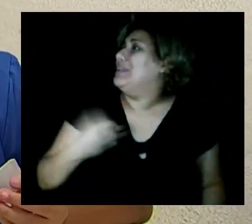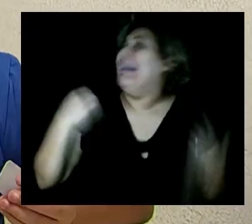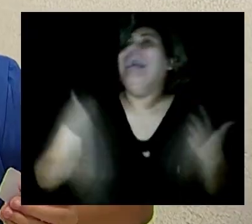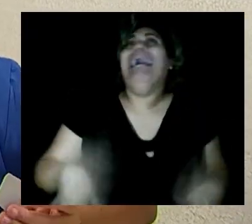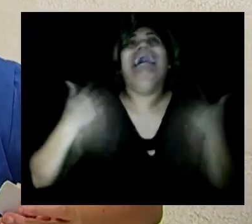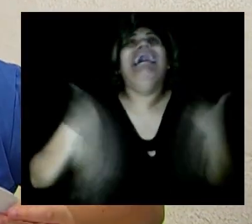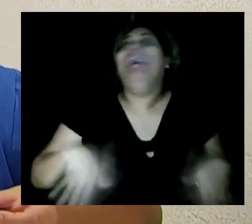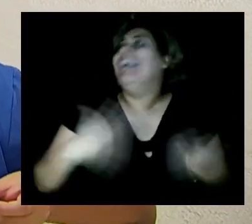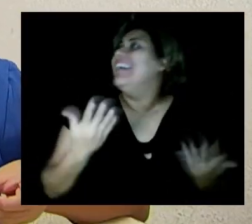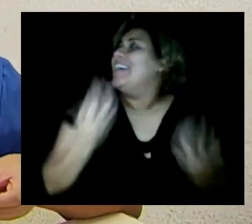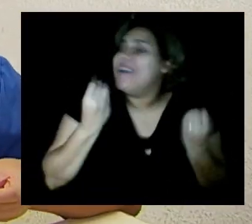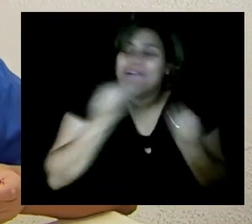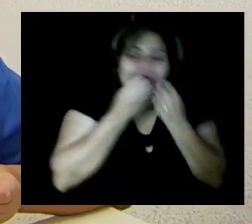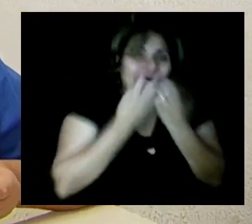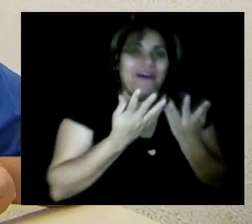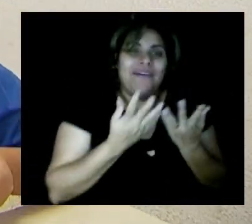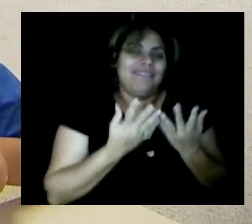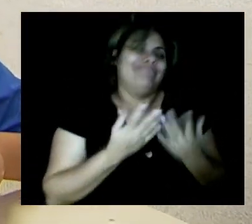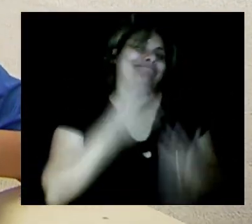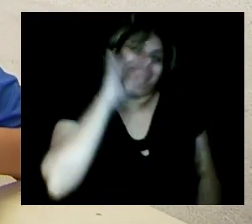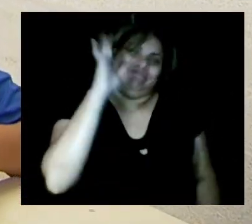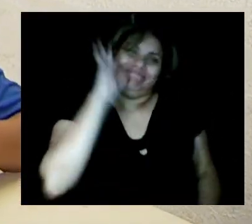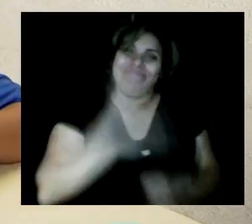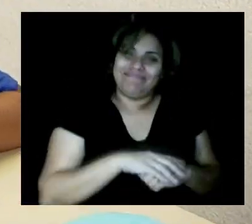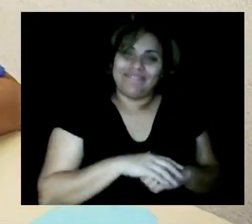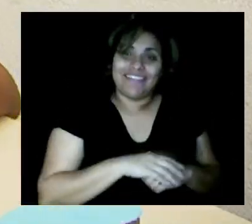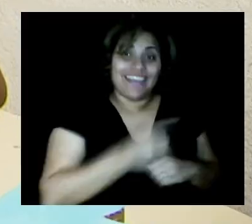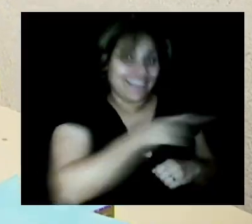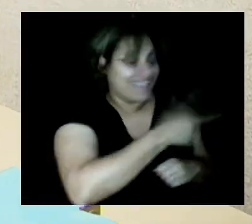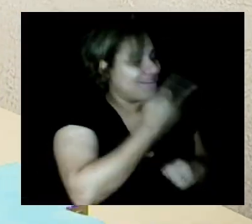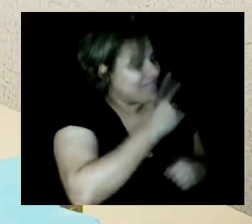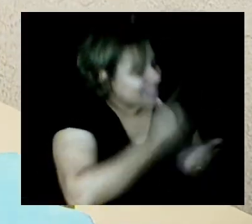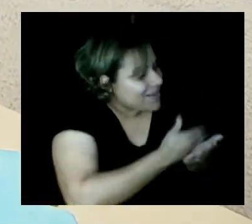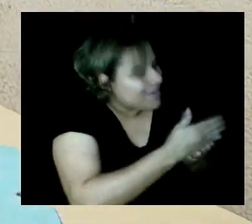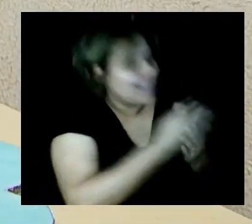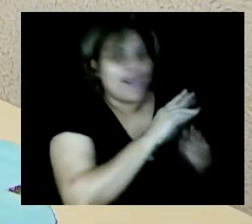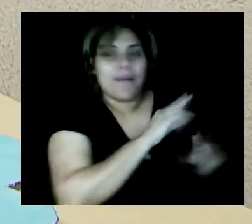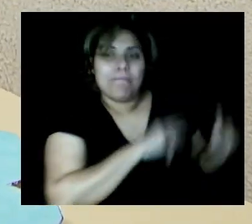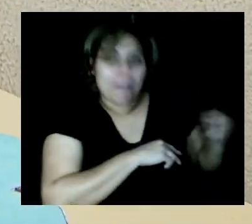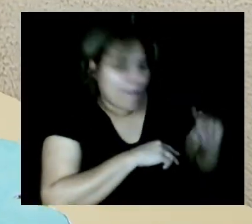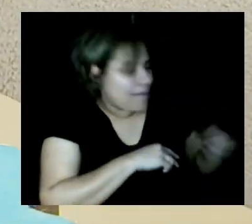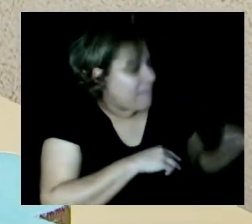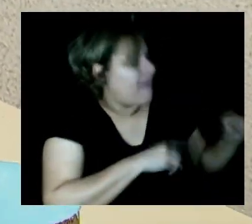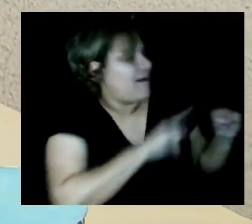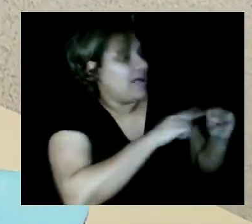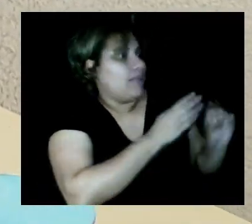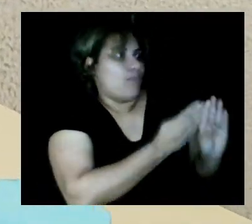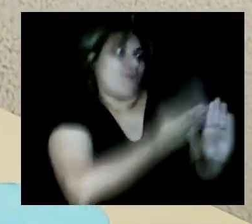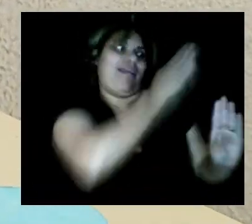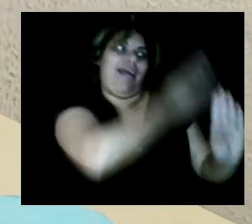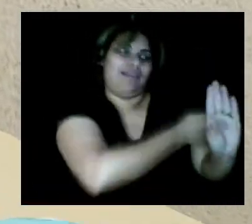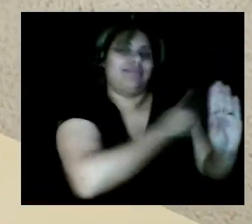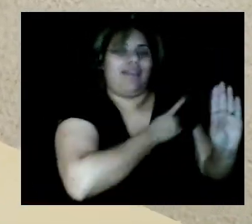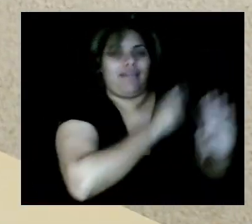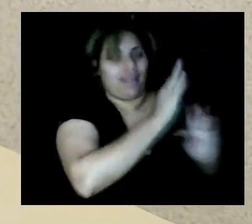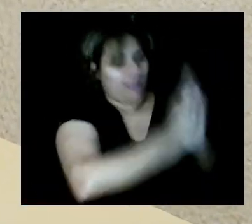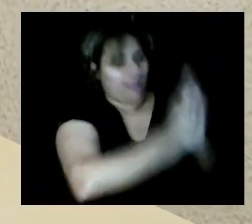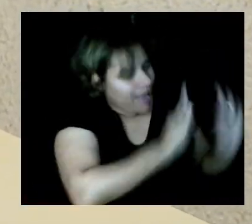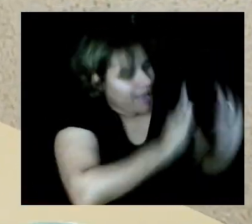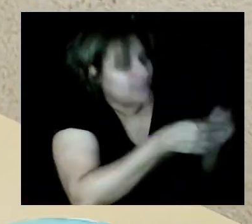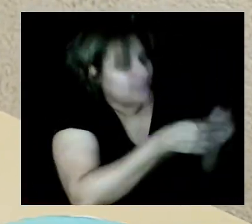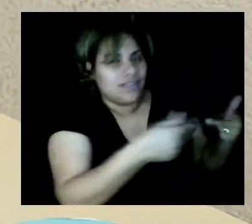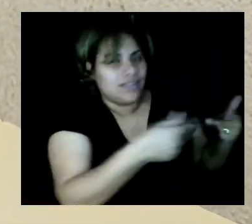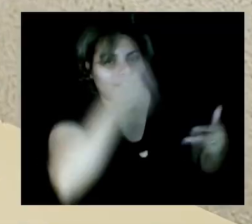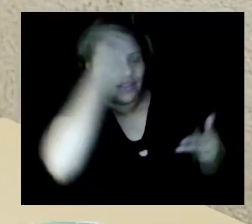falar. Lógico que tem várias terapias por trás, né? Mas tem a